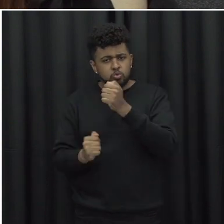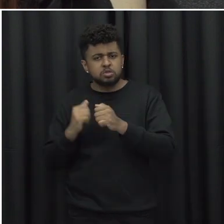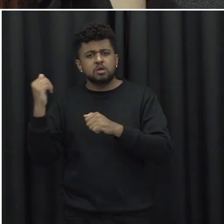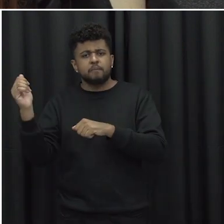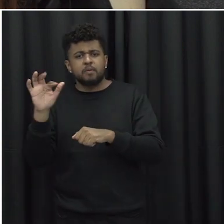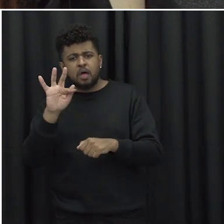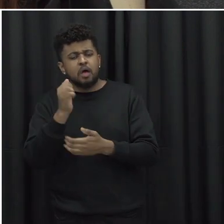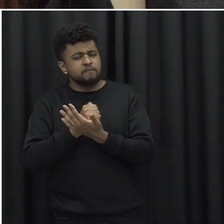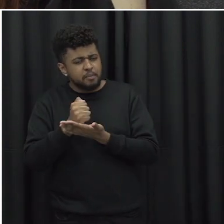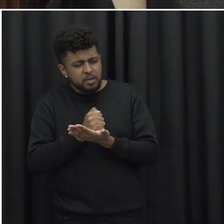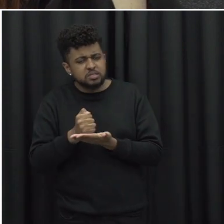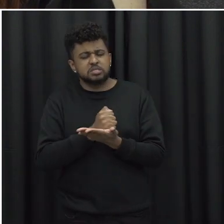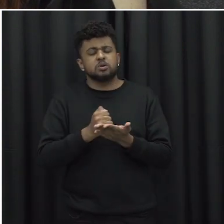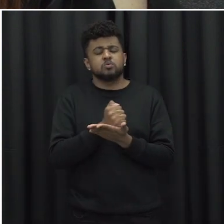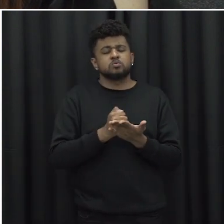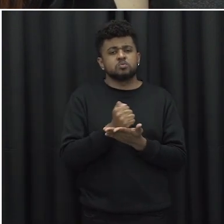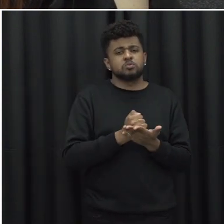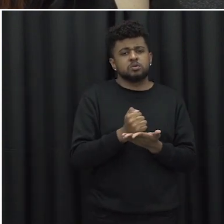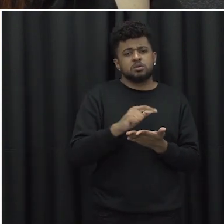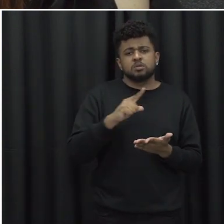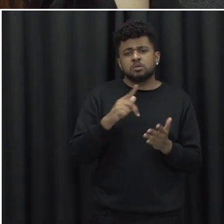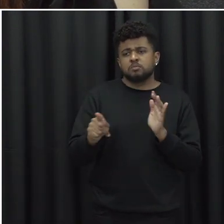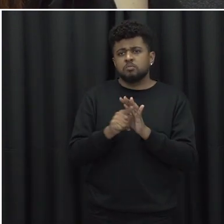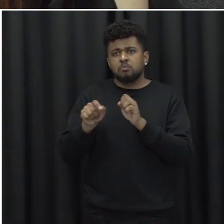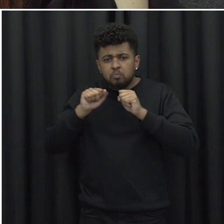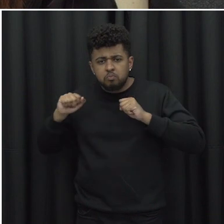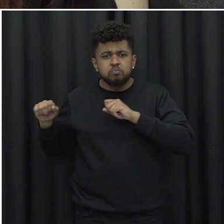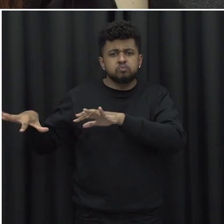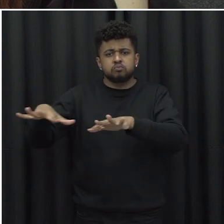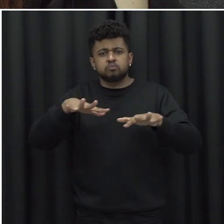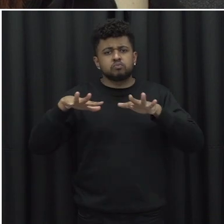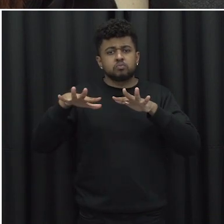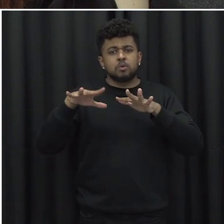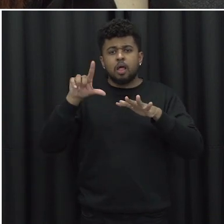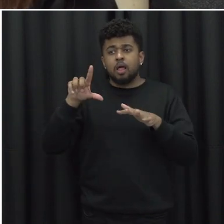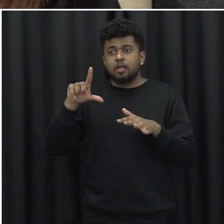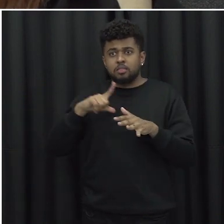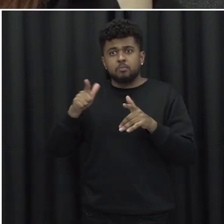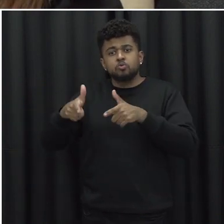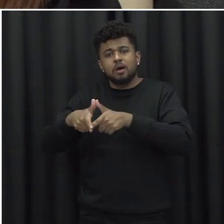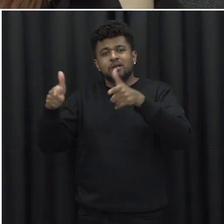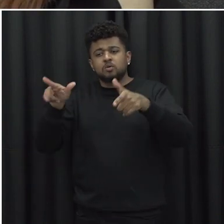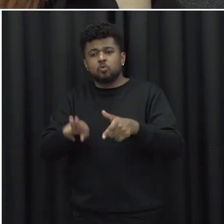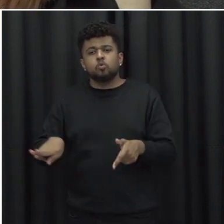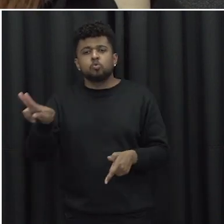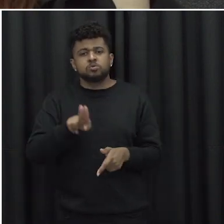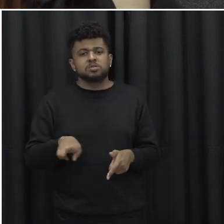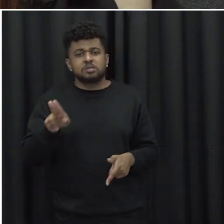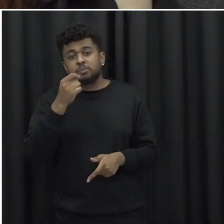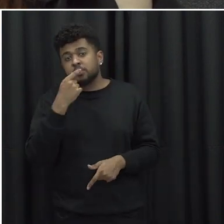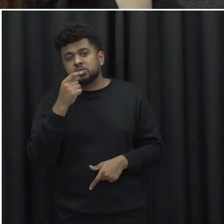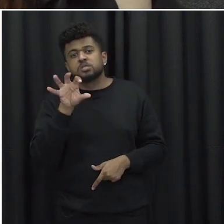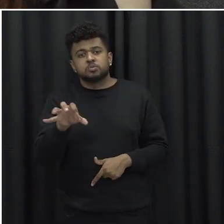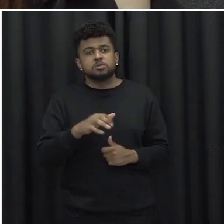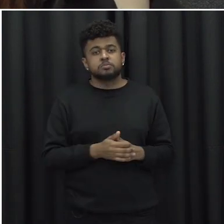própria indústria farmacêutica tem, como a gente tinha falado no começo sobre o lobby da indústria farmacêutica, existe um lobby muito